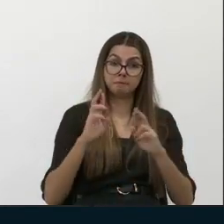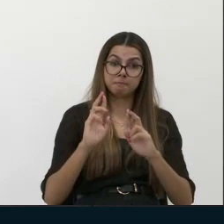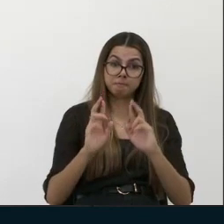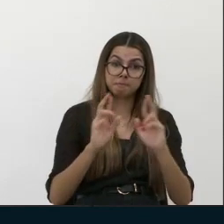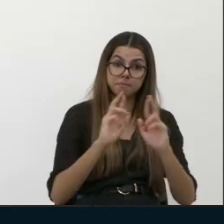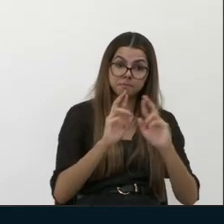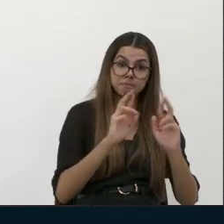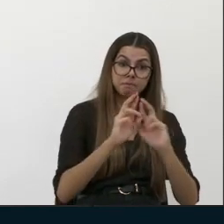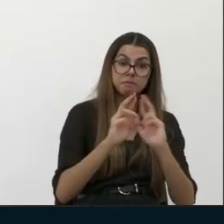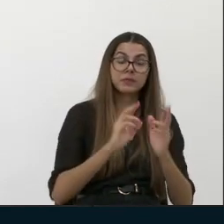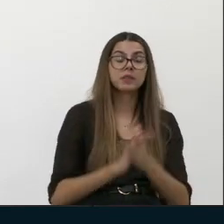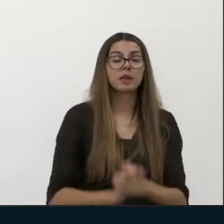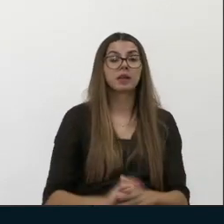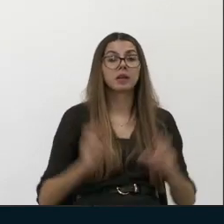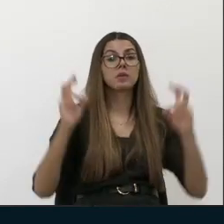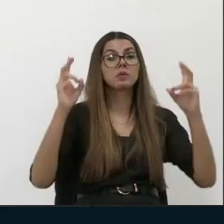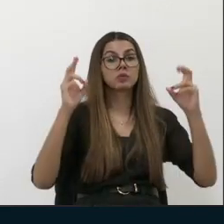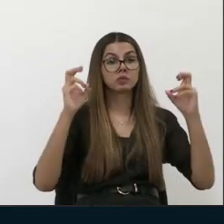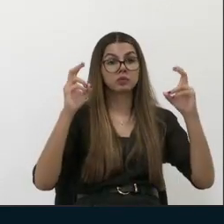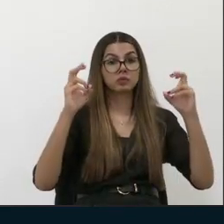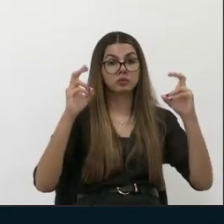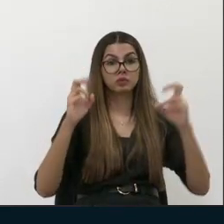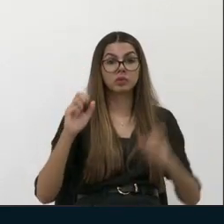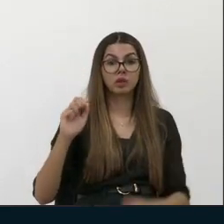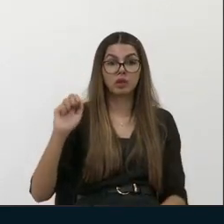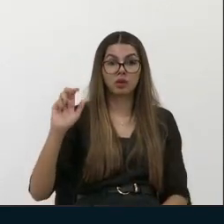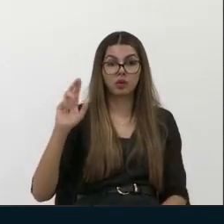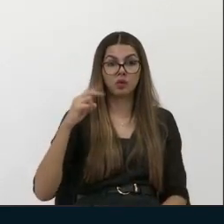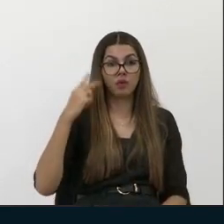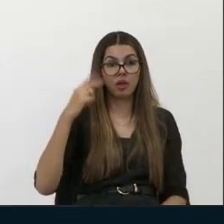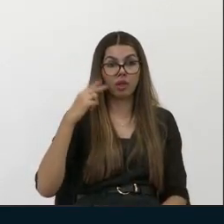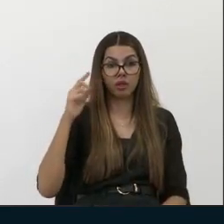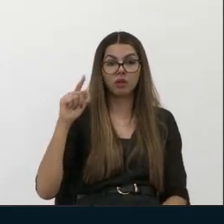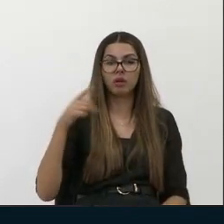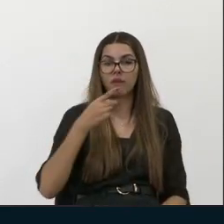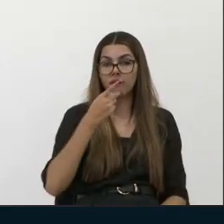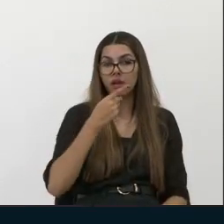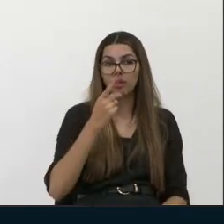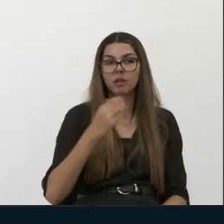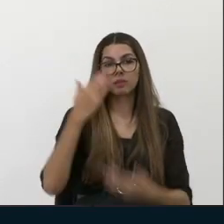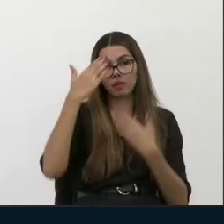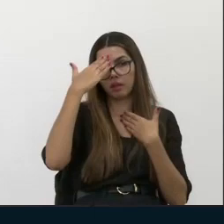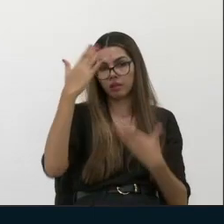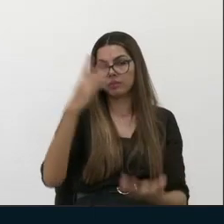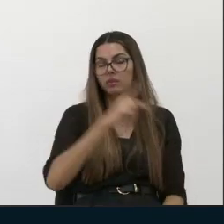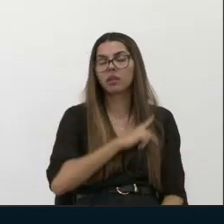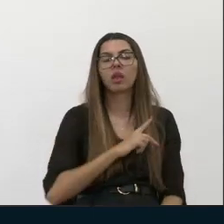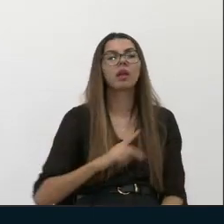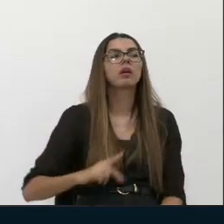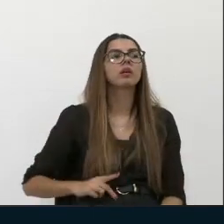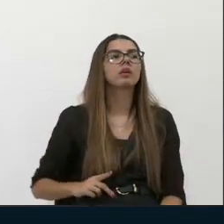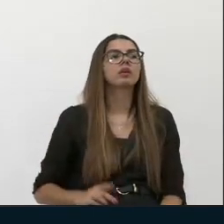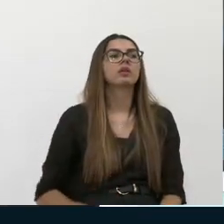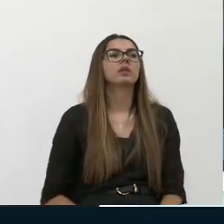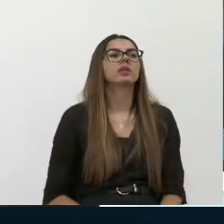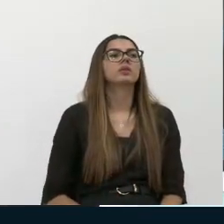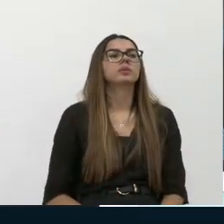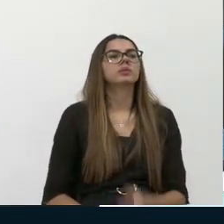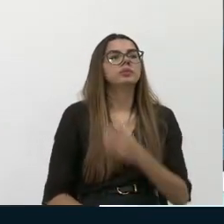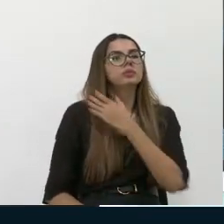não ficar só no que o Geleia falou aqui na nossa tribuna. Muito obrigado, senhor presidente. Vou falar só desse assunto.